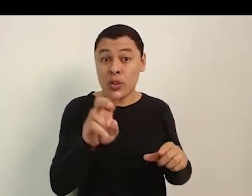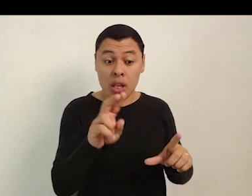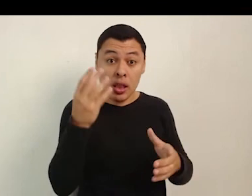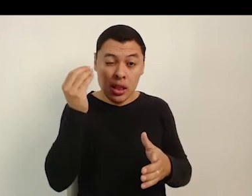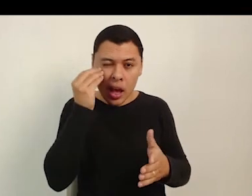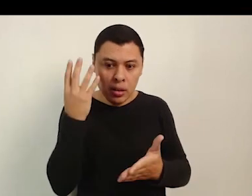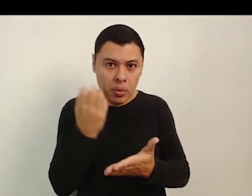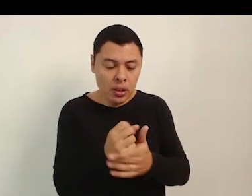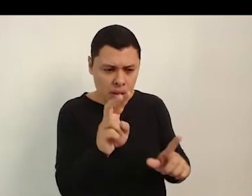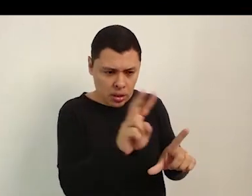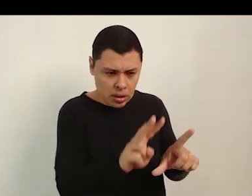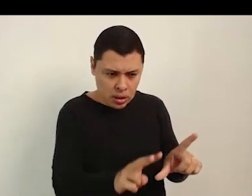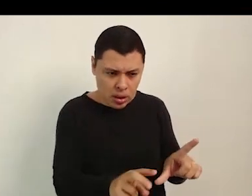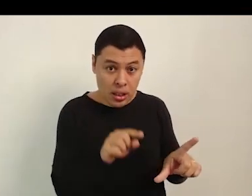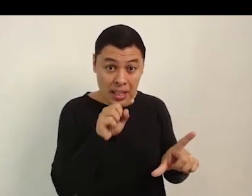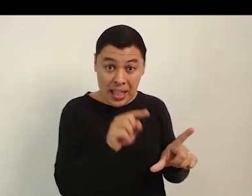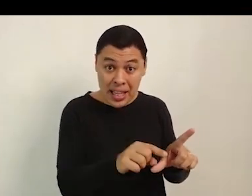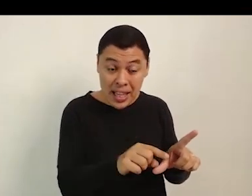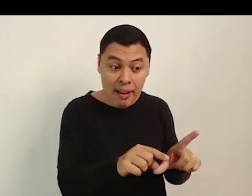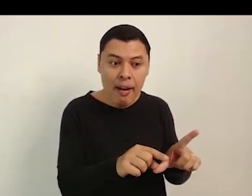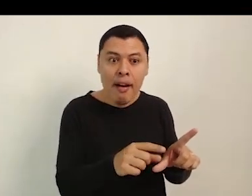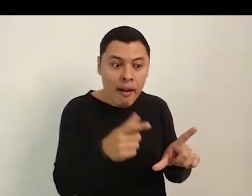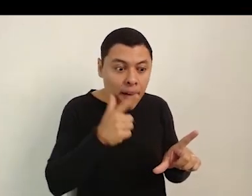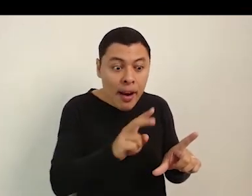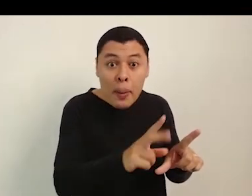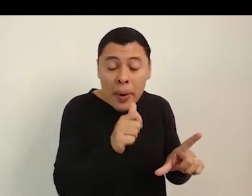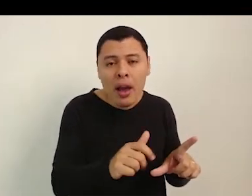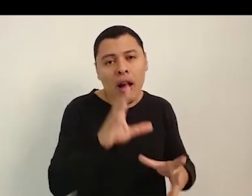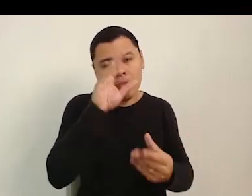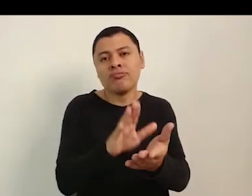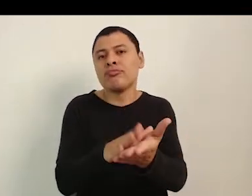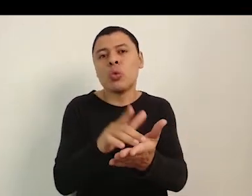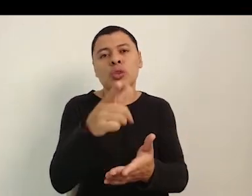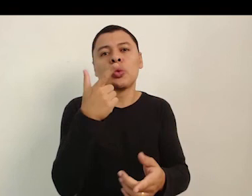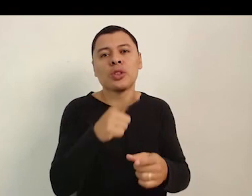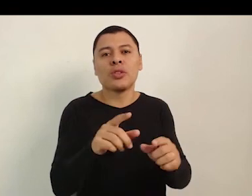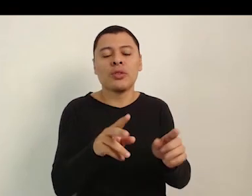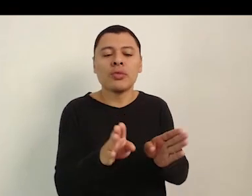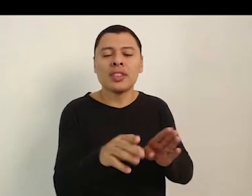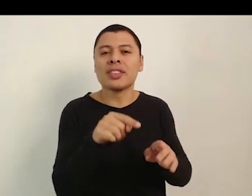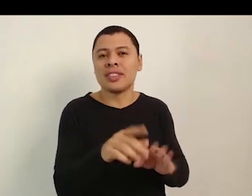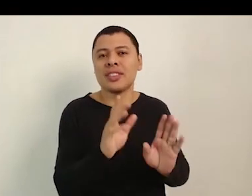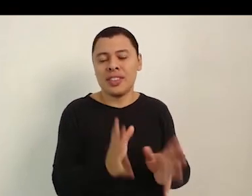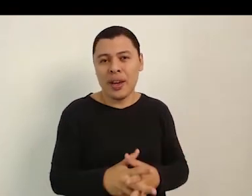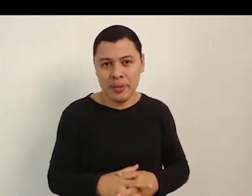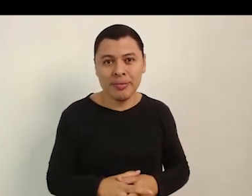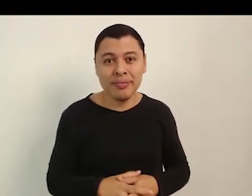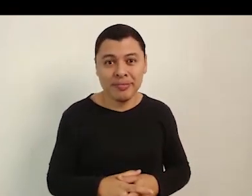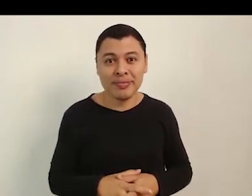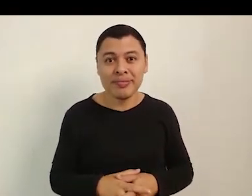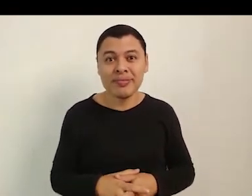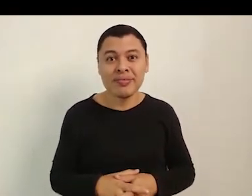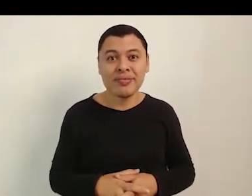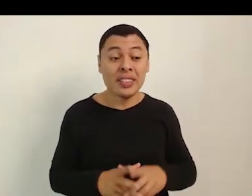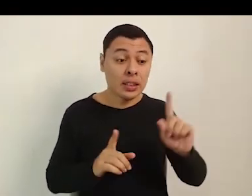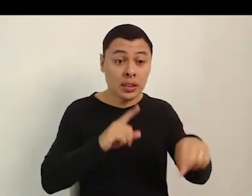fazer assertivamente para um Tix da vida ou para qualquer outra tecnologia assistiva, quando você faz para leitor de tela, é muito grande,